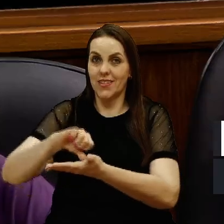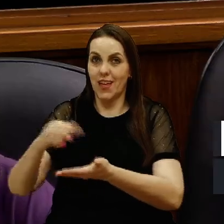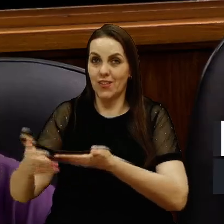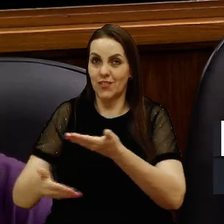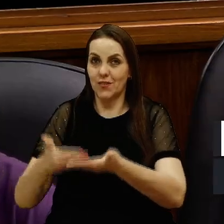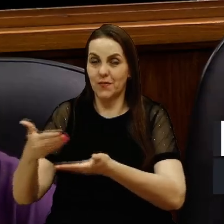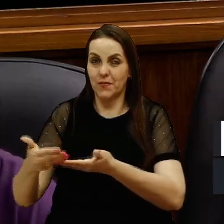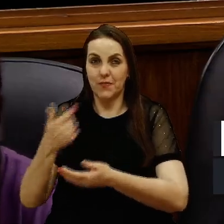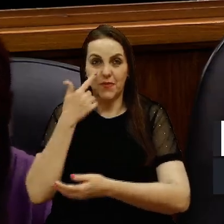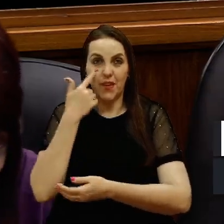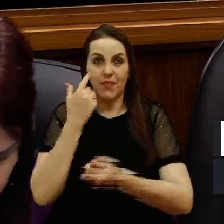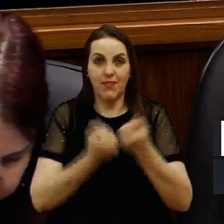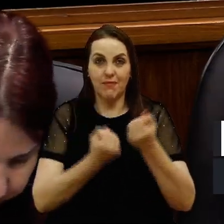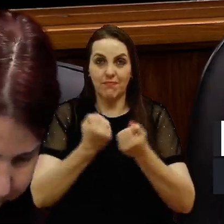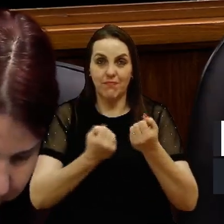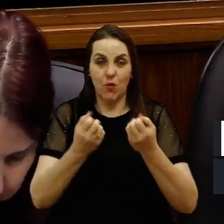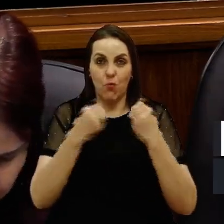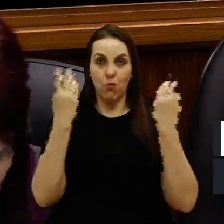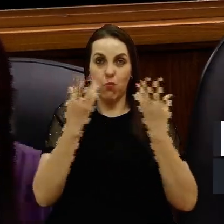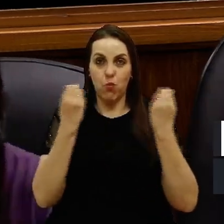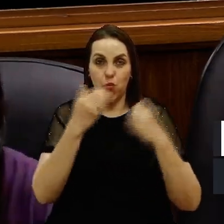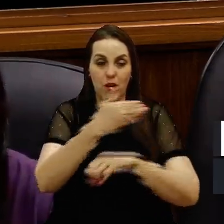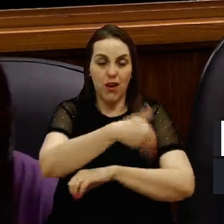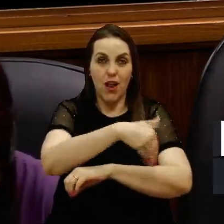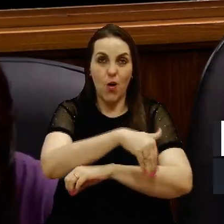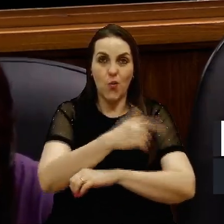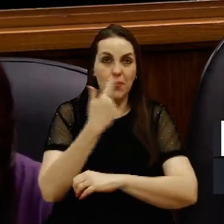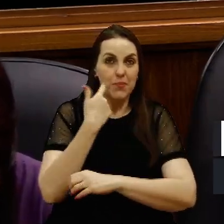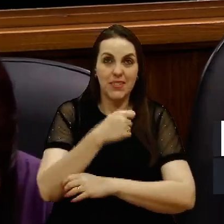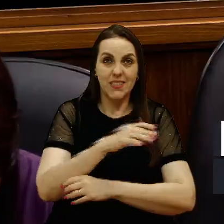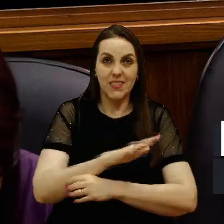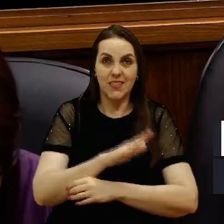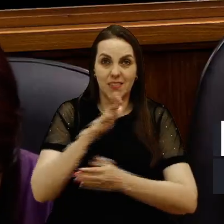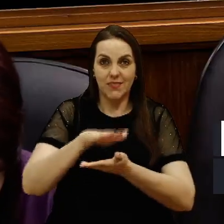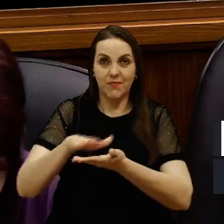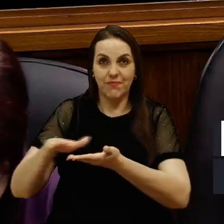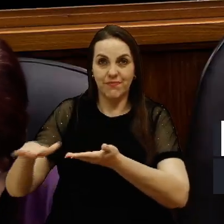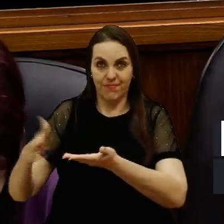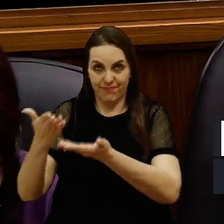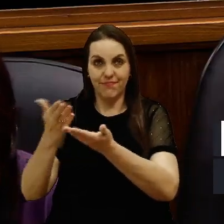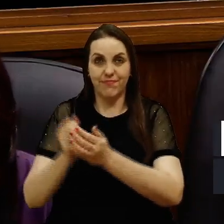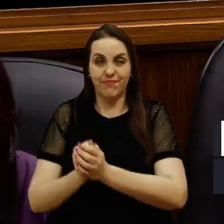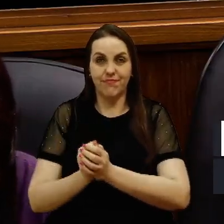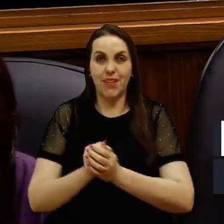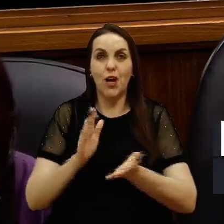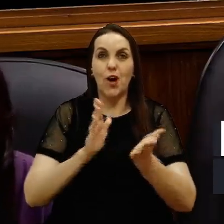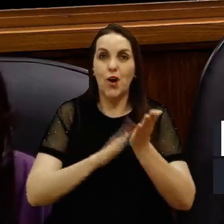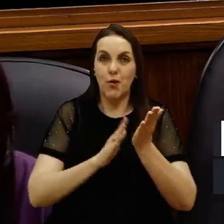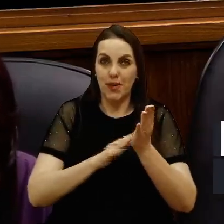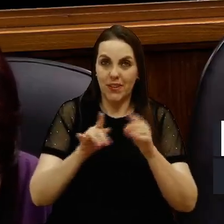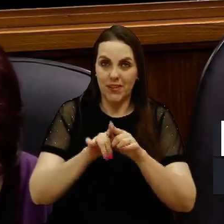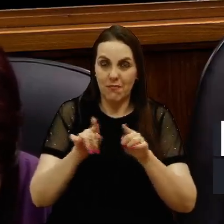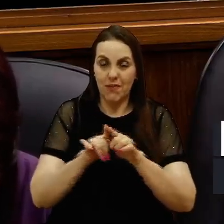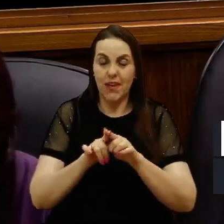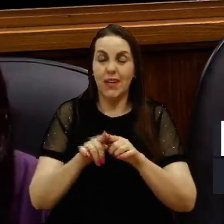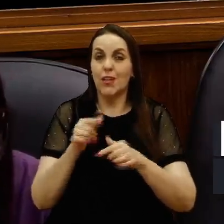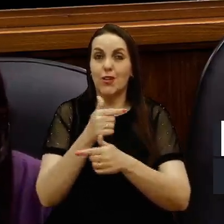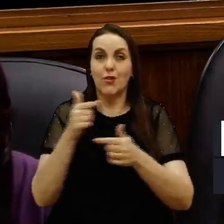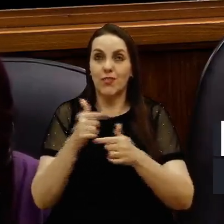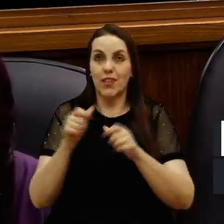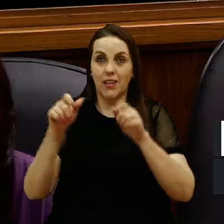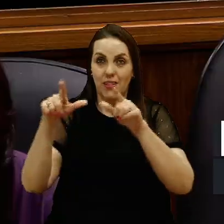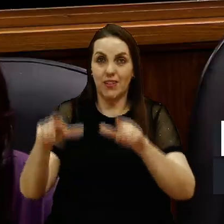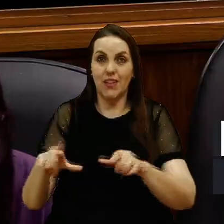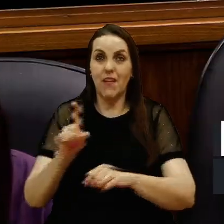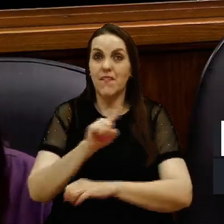tenha que ver as viaturas na rua. Está em cobrar que a gente não tenha equipamento, para que a gente não tenha equipamento de